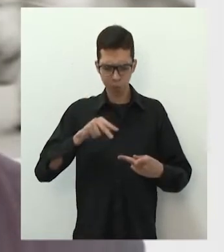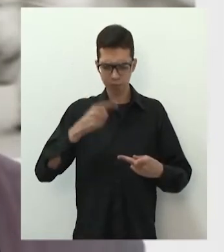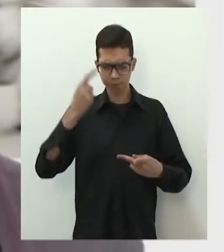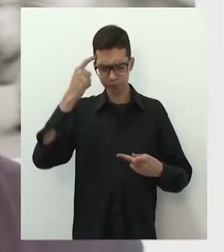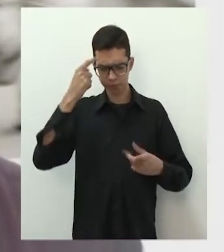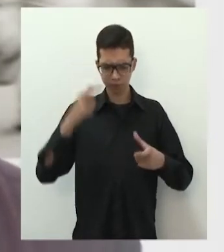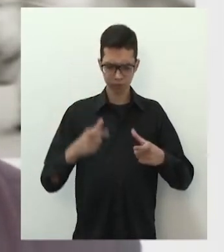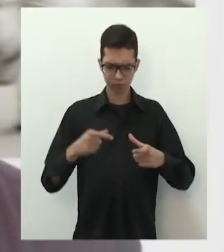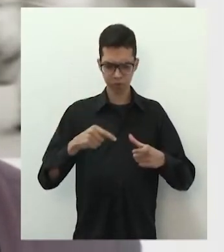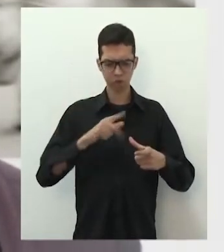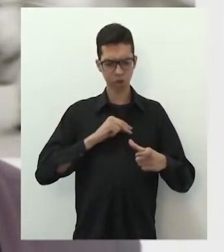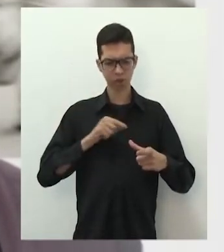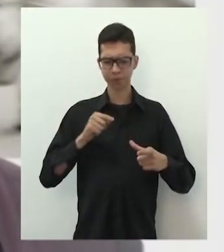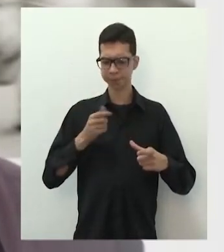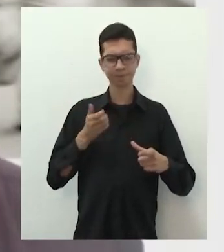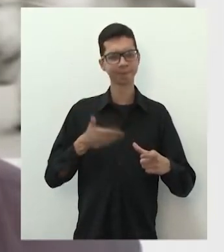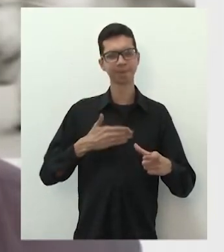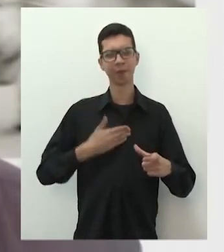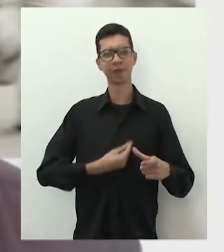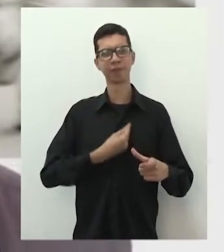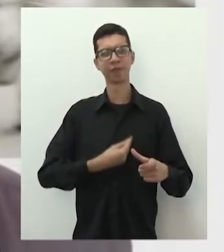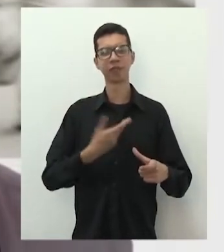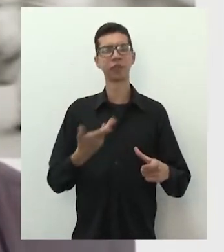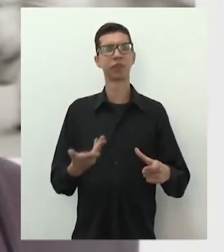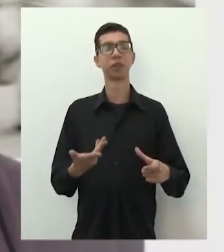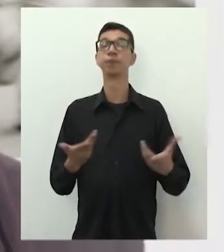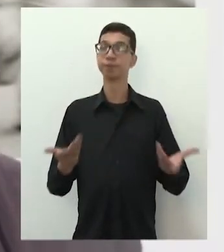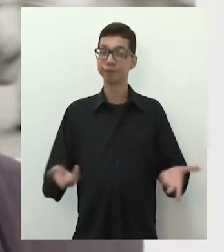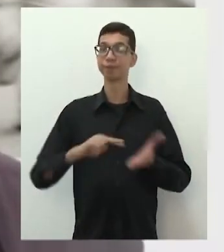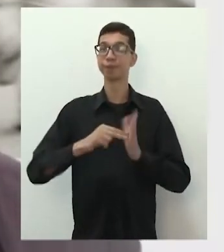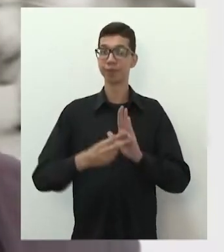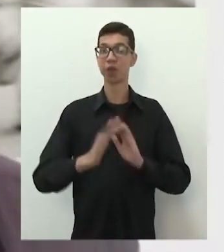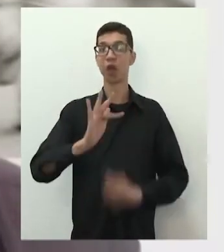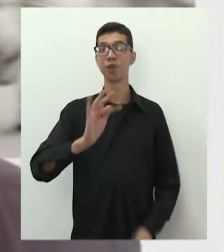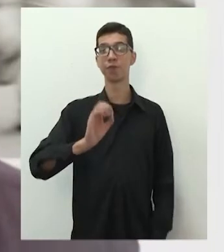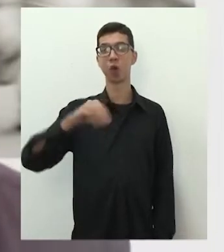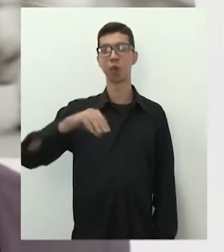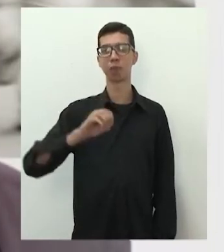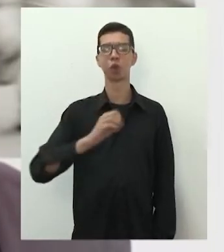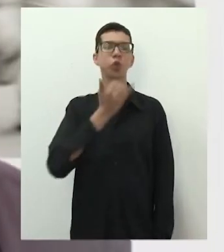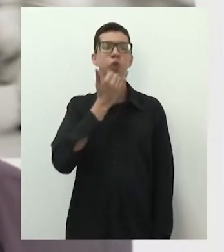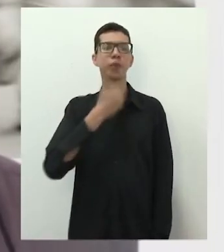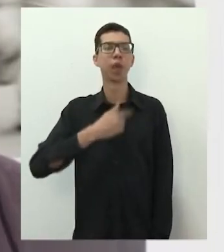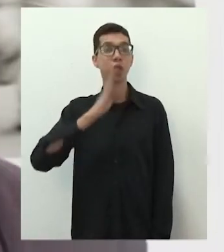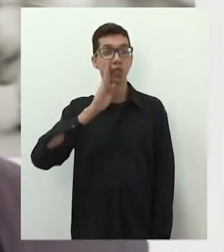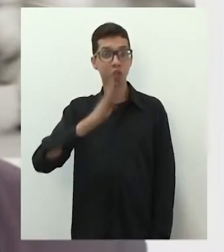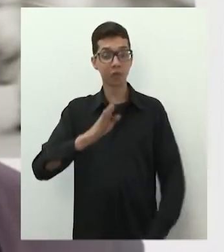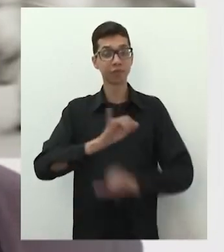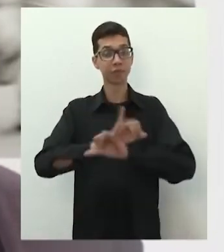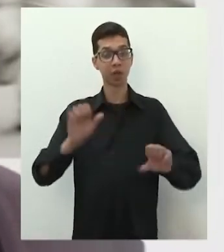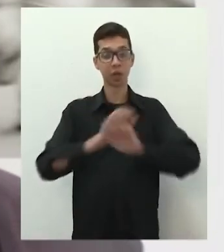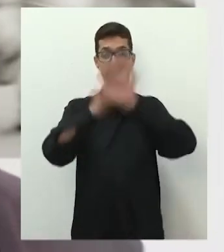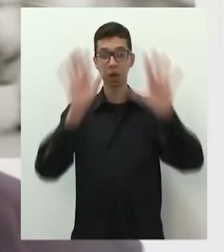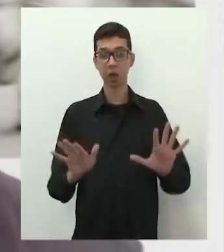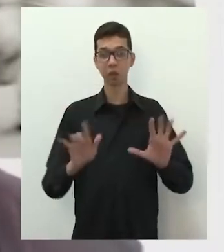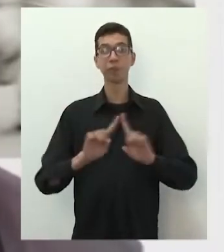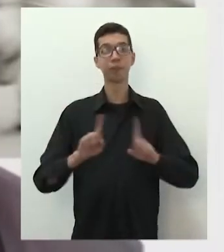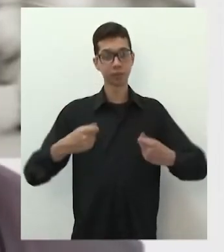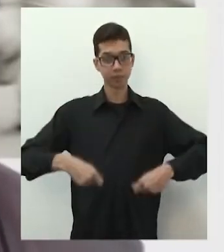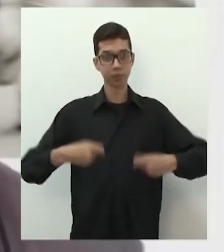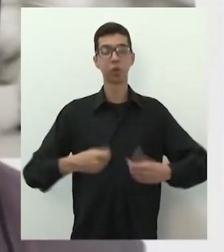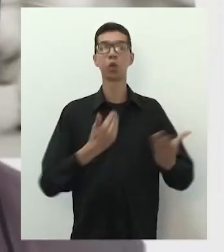Insta. E quando ela atualiza o Insta, ela encontra a Tânia no restaurante mais bambambam de São Paulo, comendo a